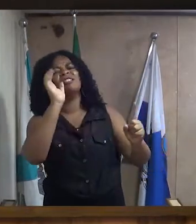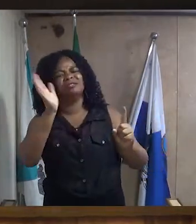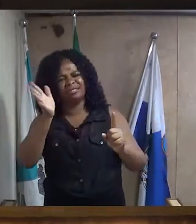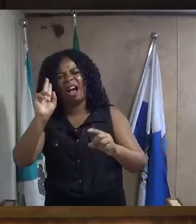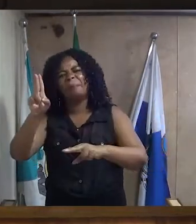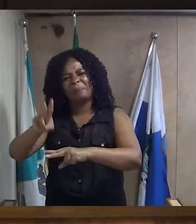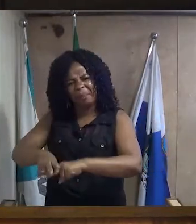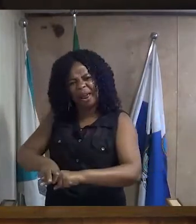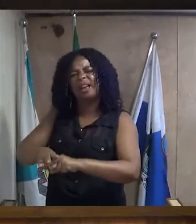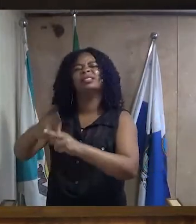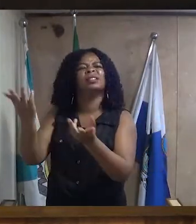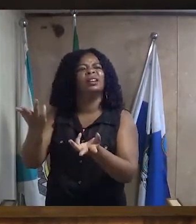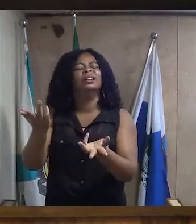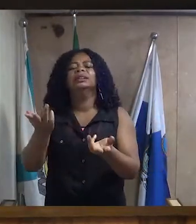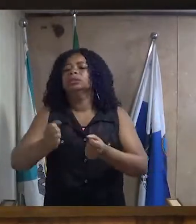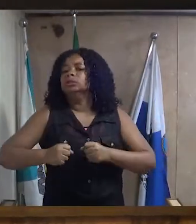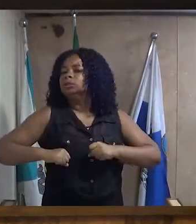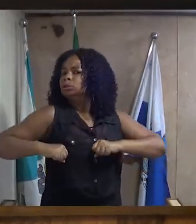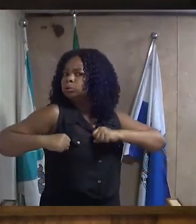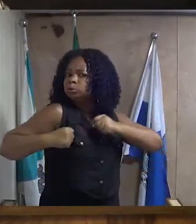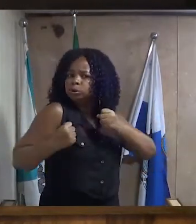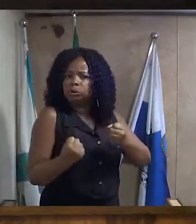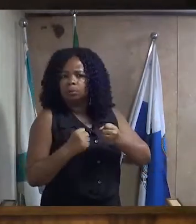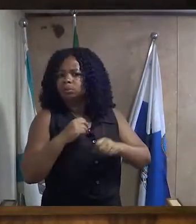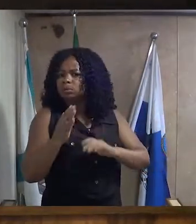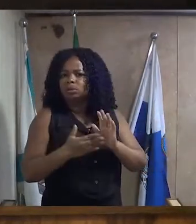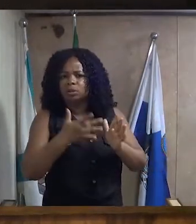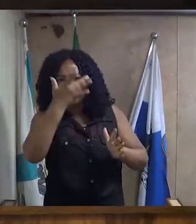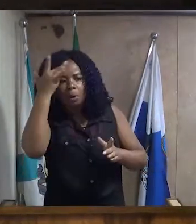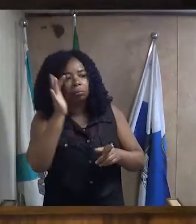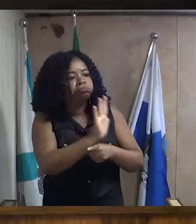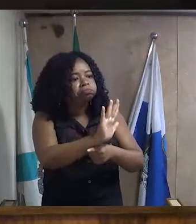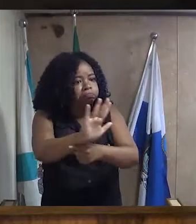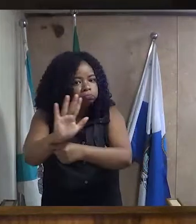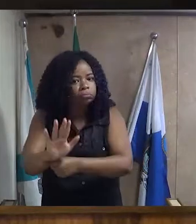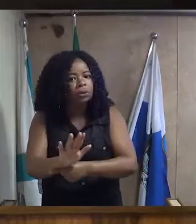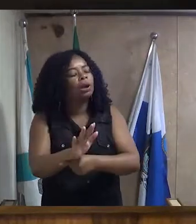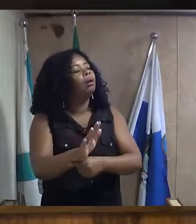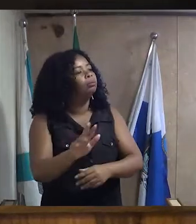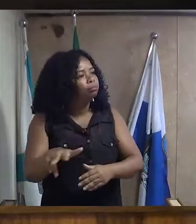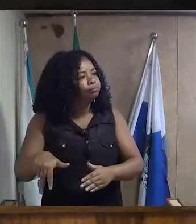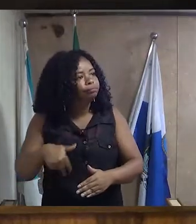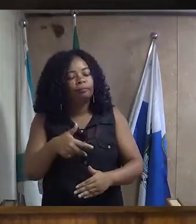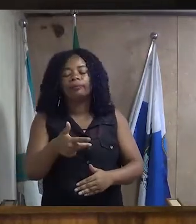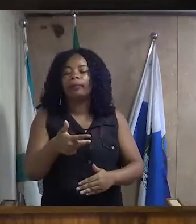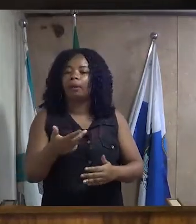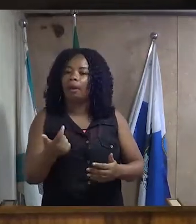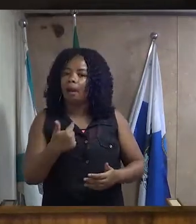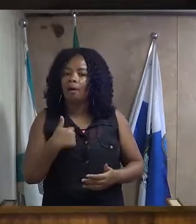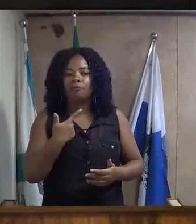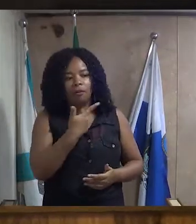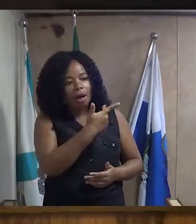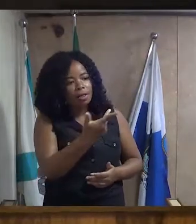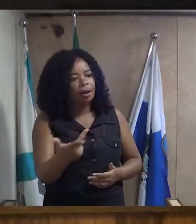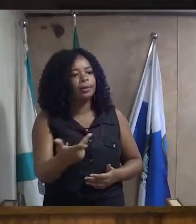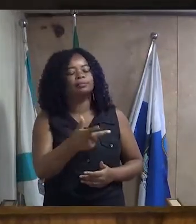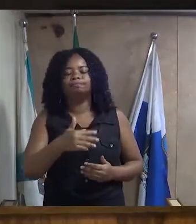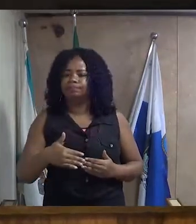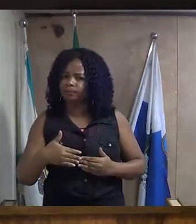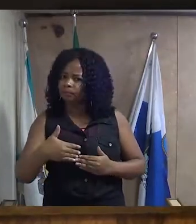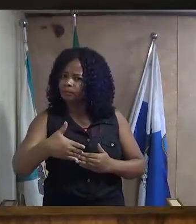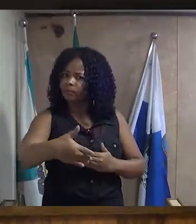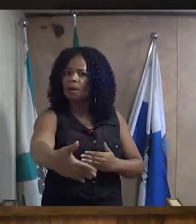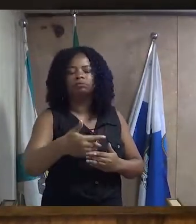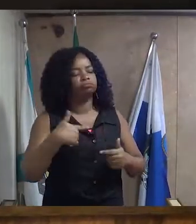seu sangue por essas pessoas. E hoje estou aqui para dizer que vou fazer e vou dar continuidade